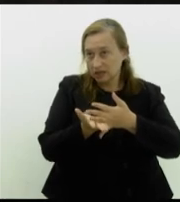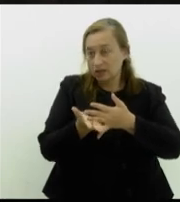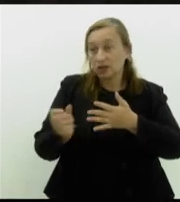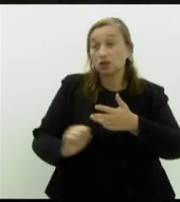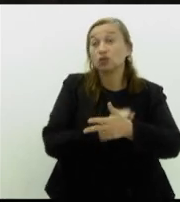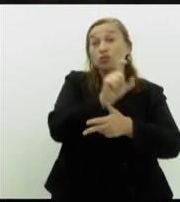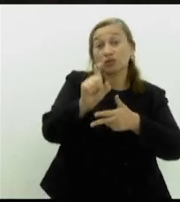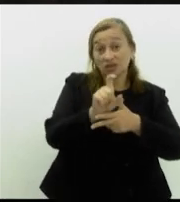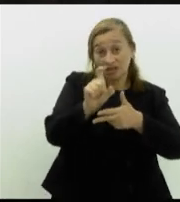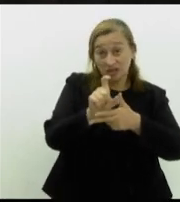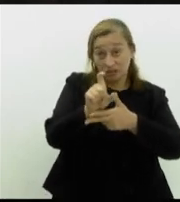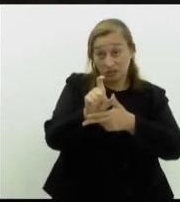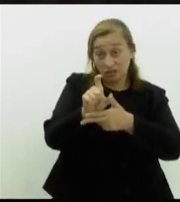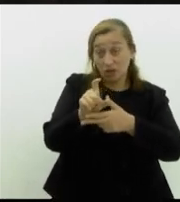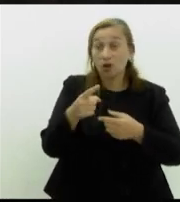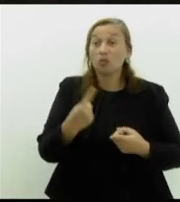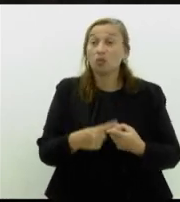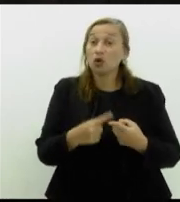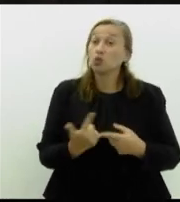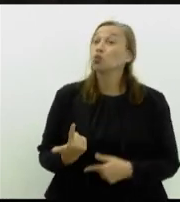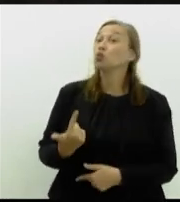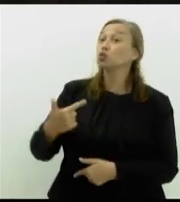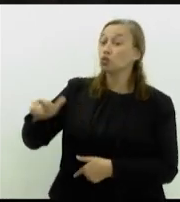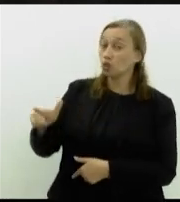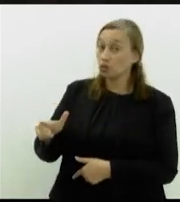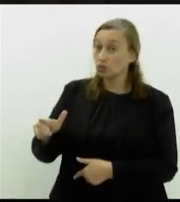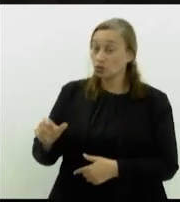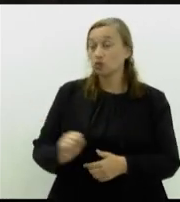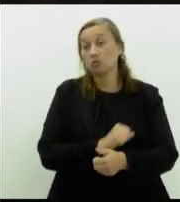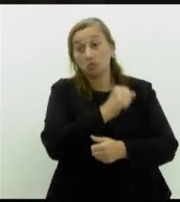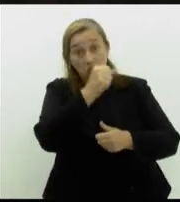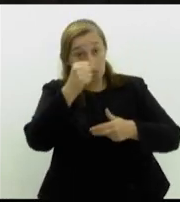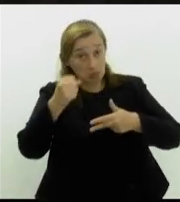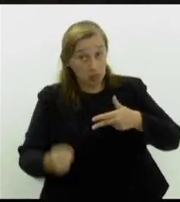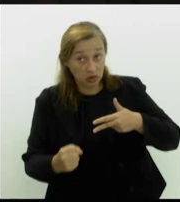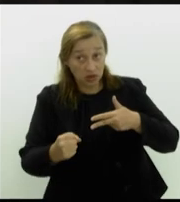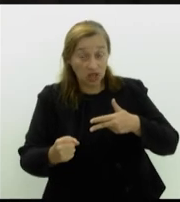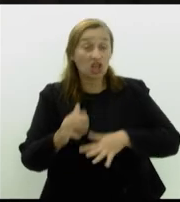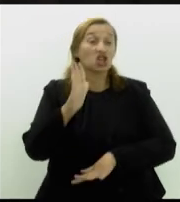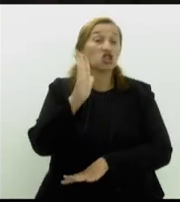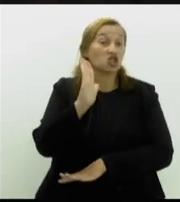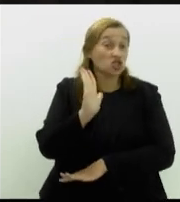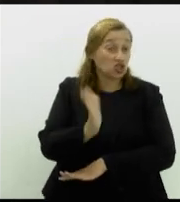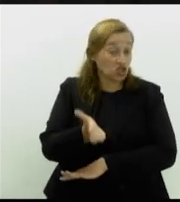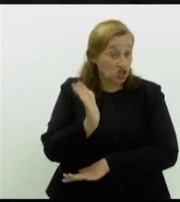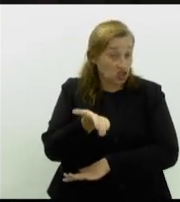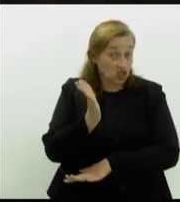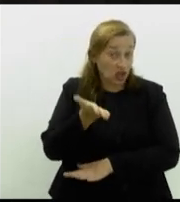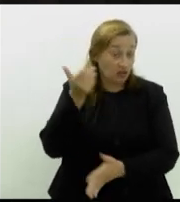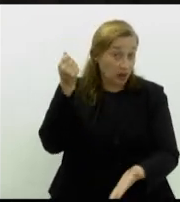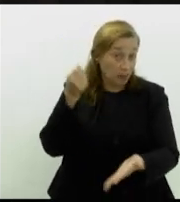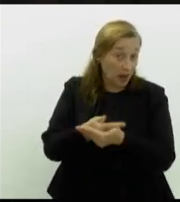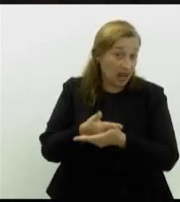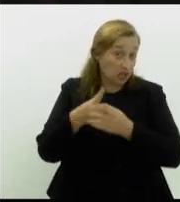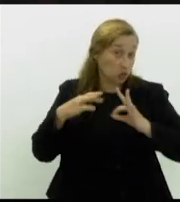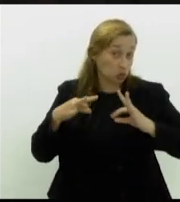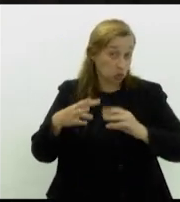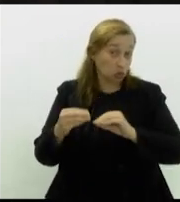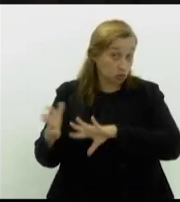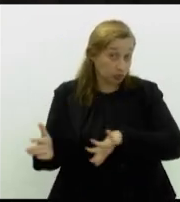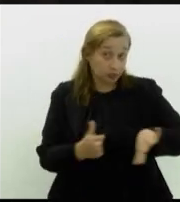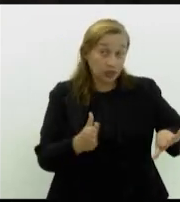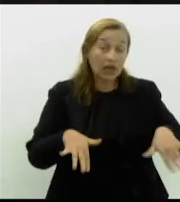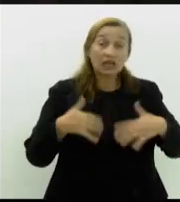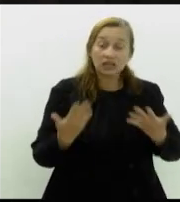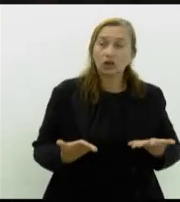Executivo, porque dos outros poderes elas já foram pagas. E